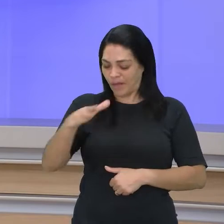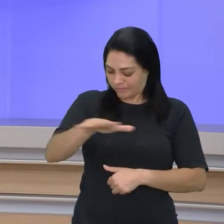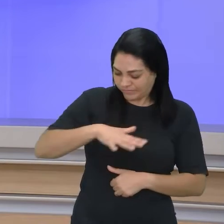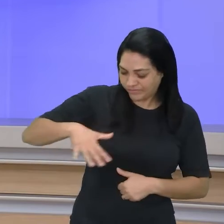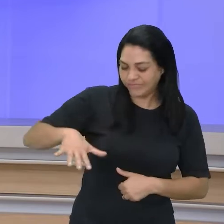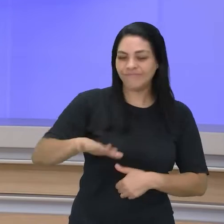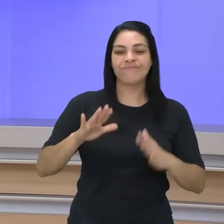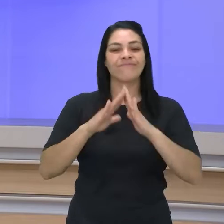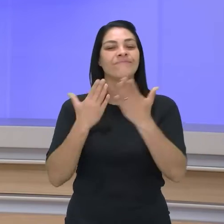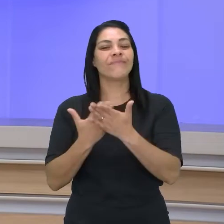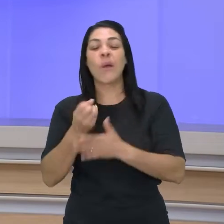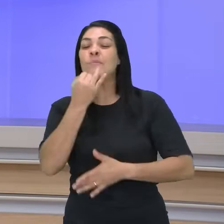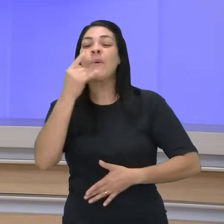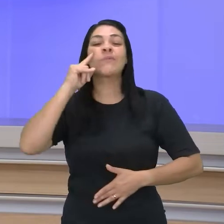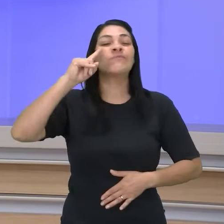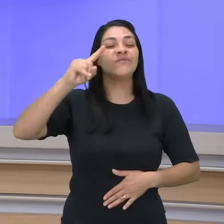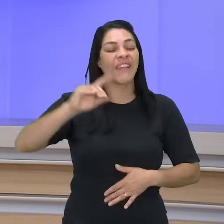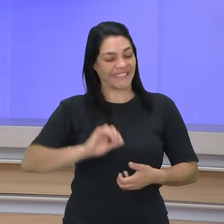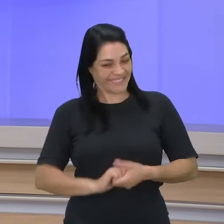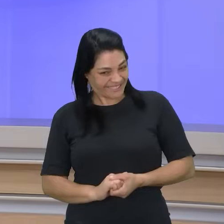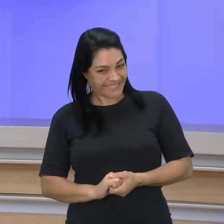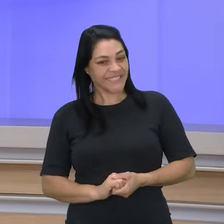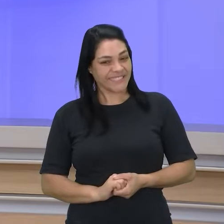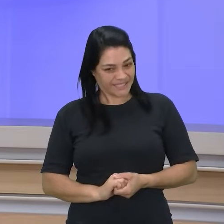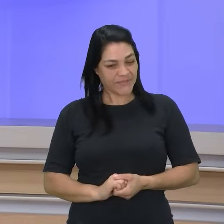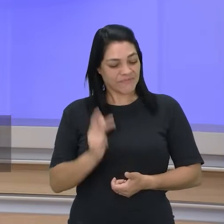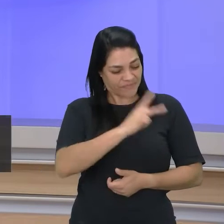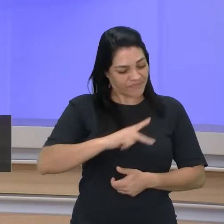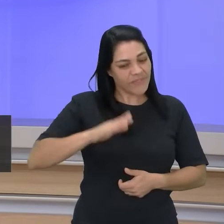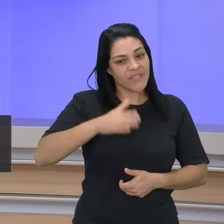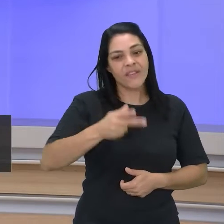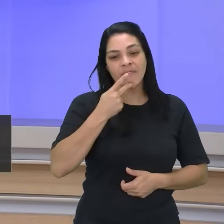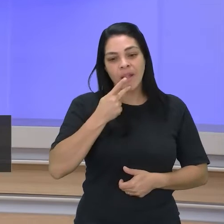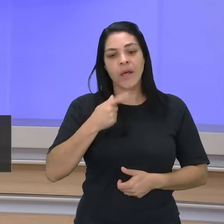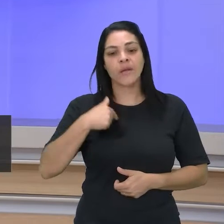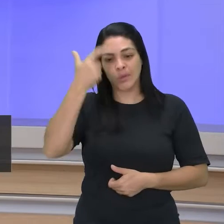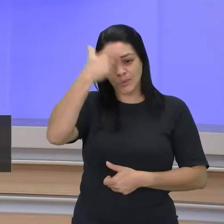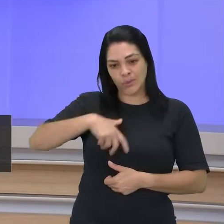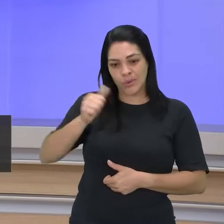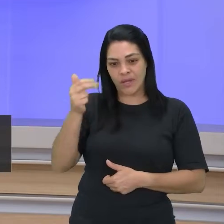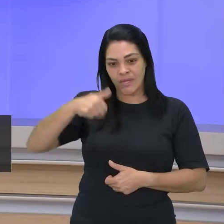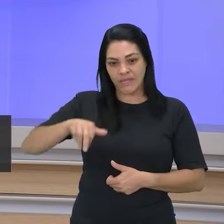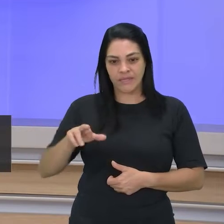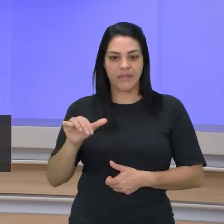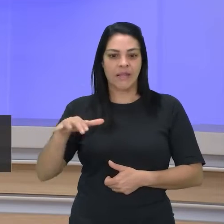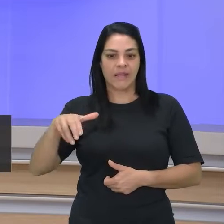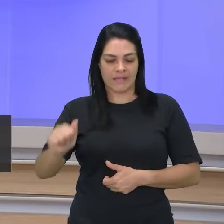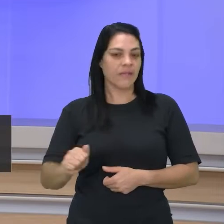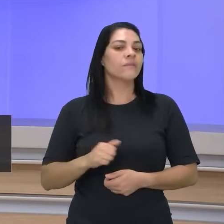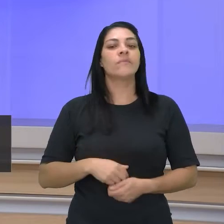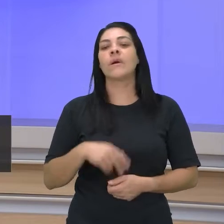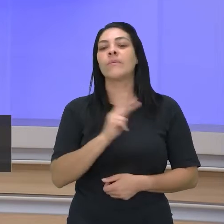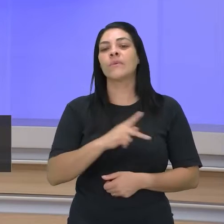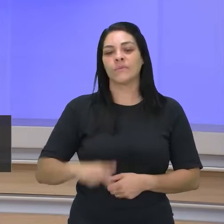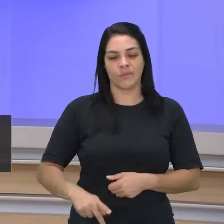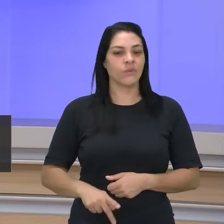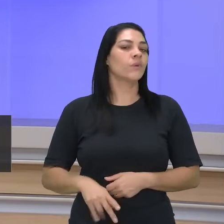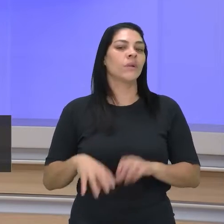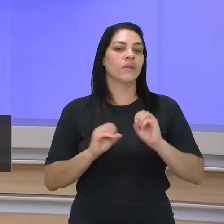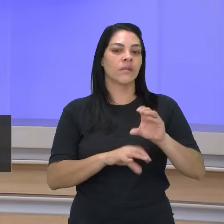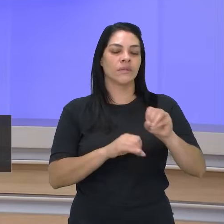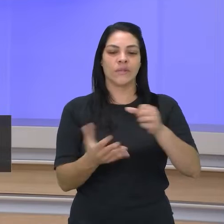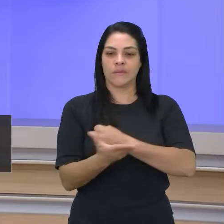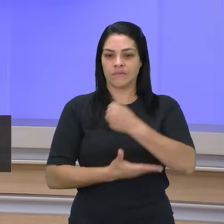escolares. Muito bom dia, né? Como Terezinha disse, eu sou Andréia Cardoso, sou professora da Educação Básica e atuo na